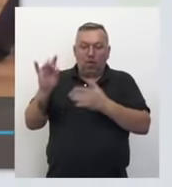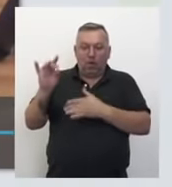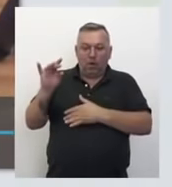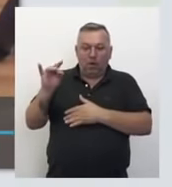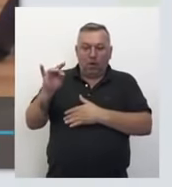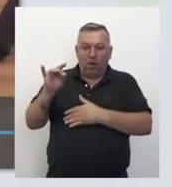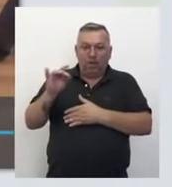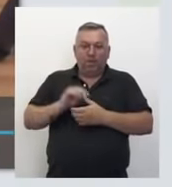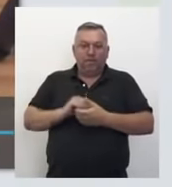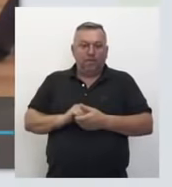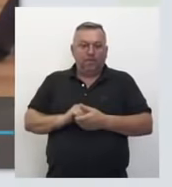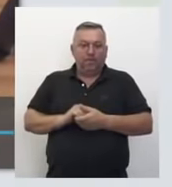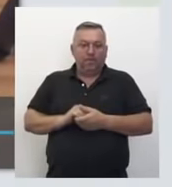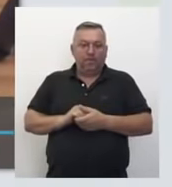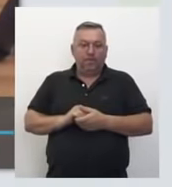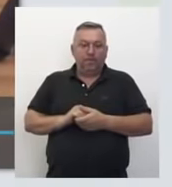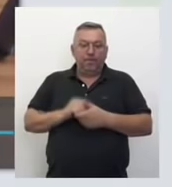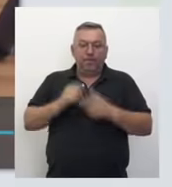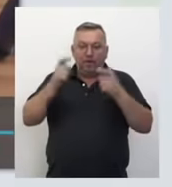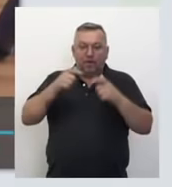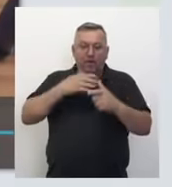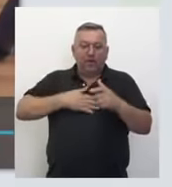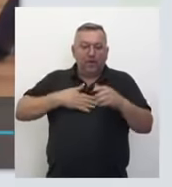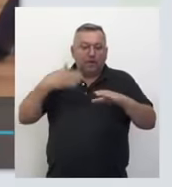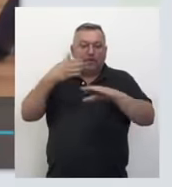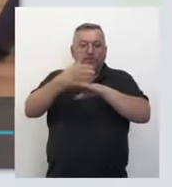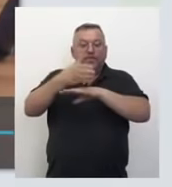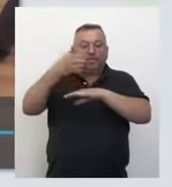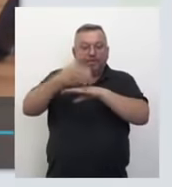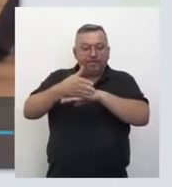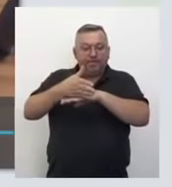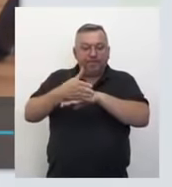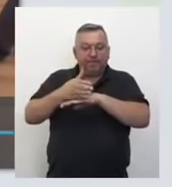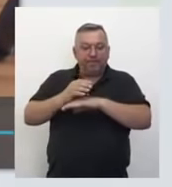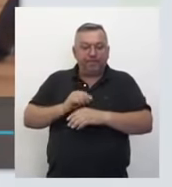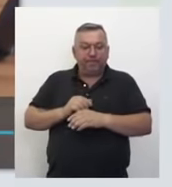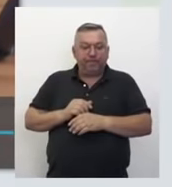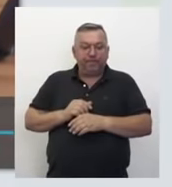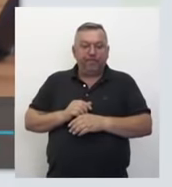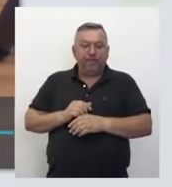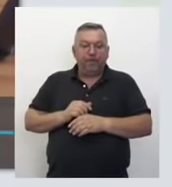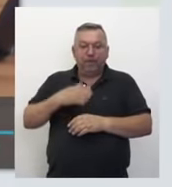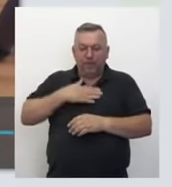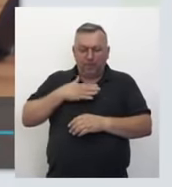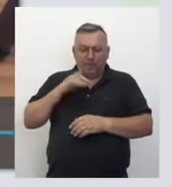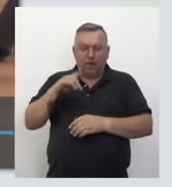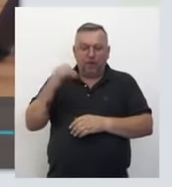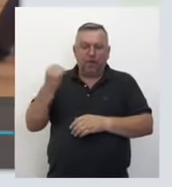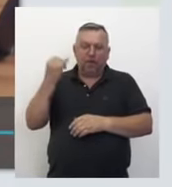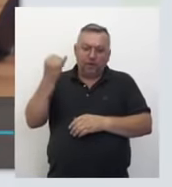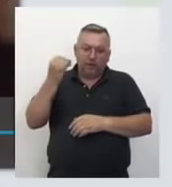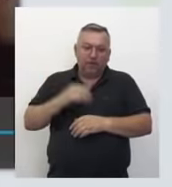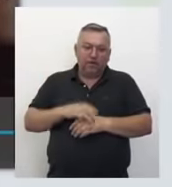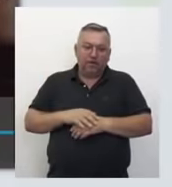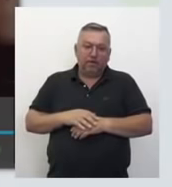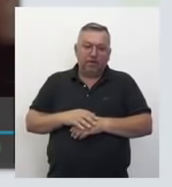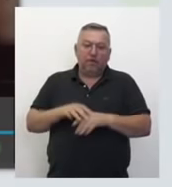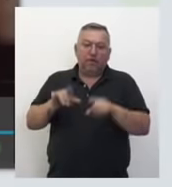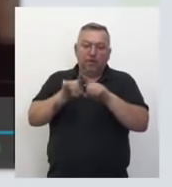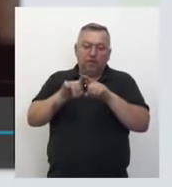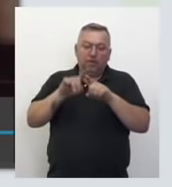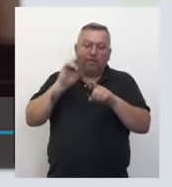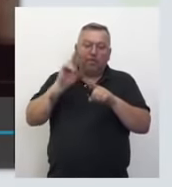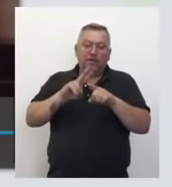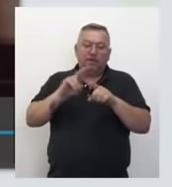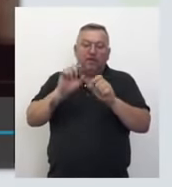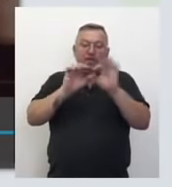meu museu, que é um lugar que eu gosto muito de ir, é especial para mim, é relevante, então coloco no meu projeto. Assim como vocês